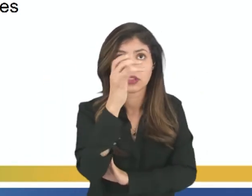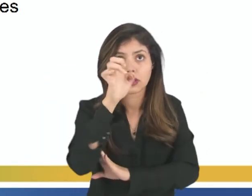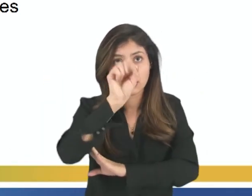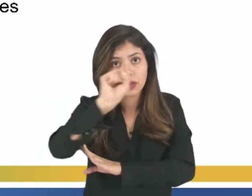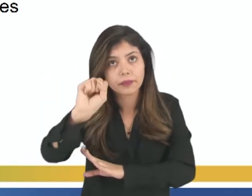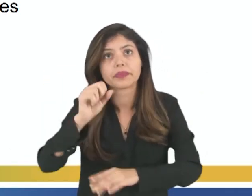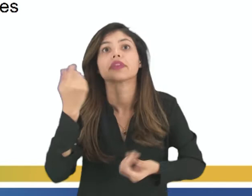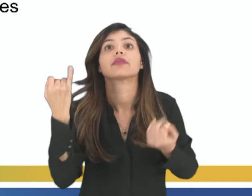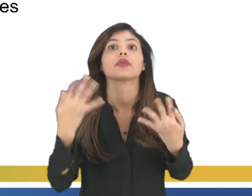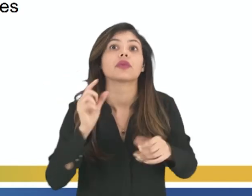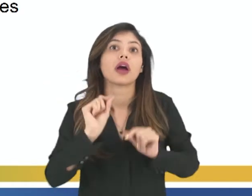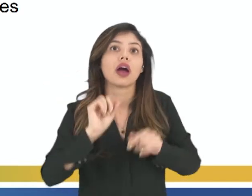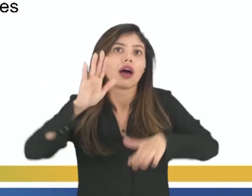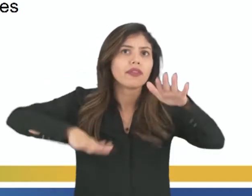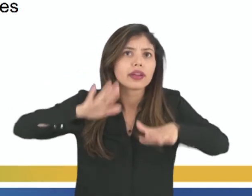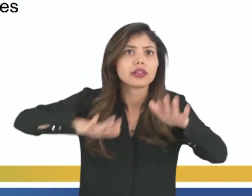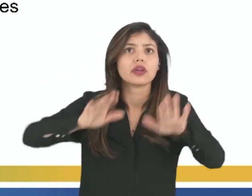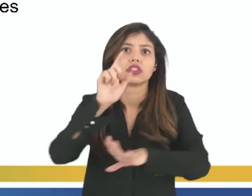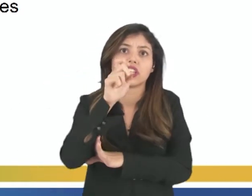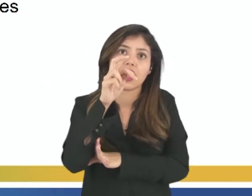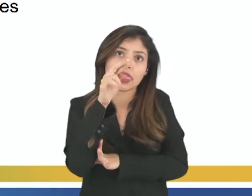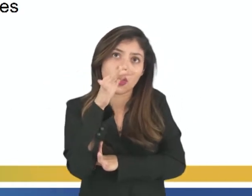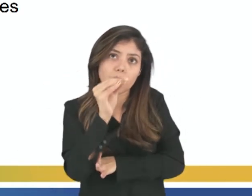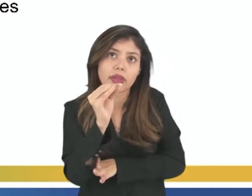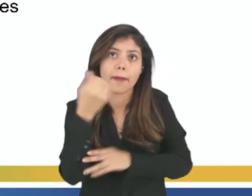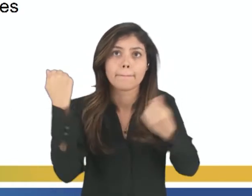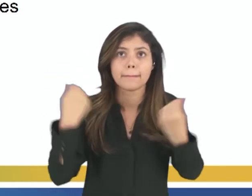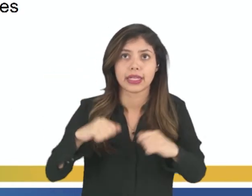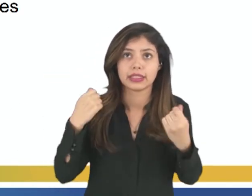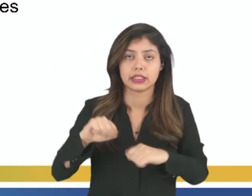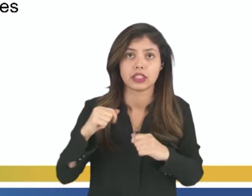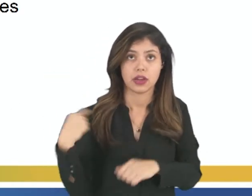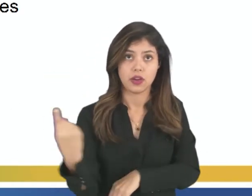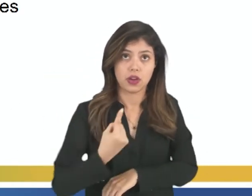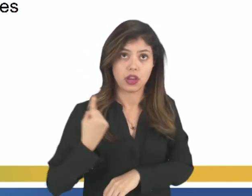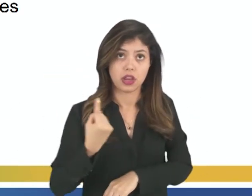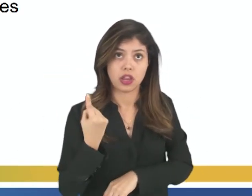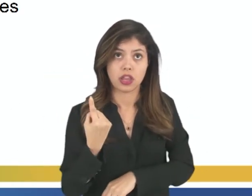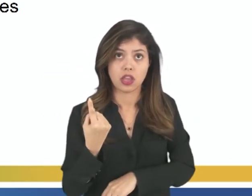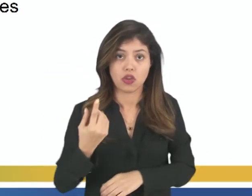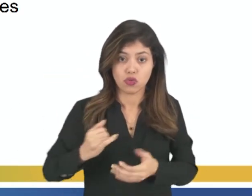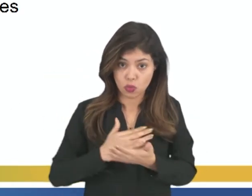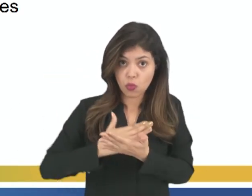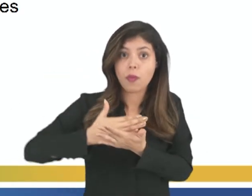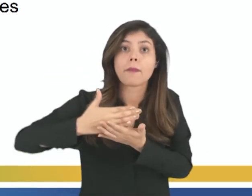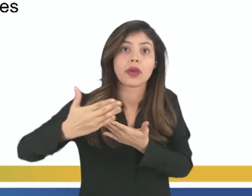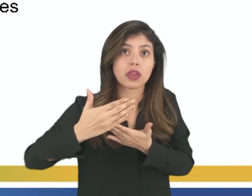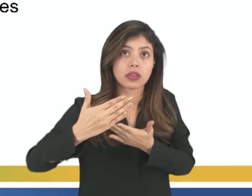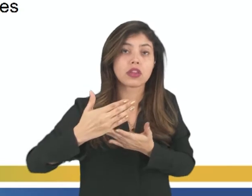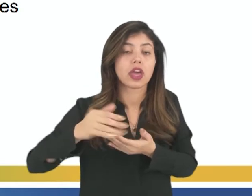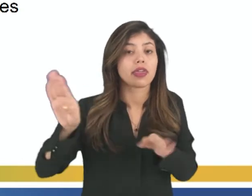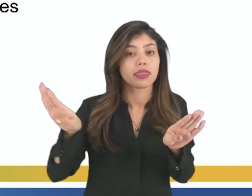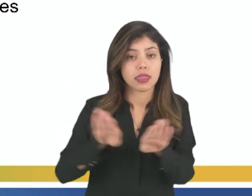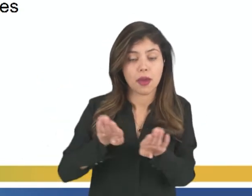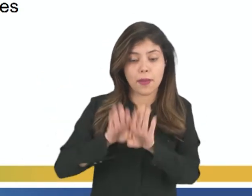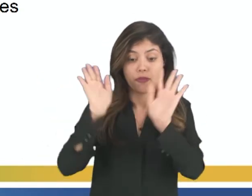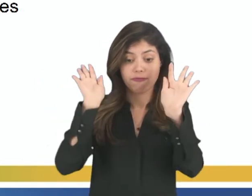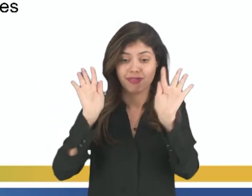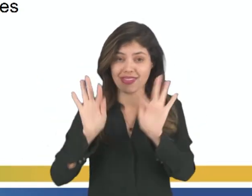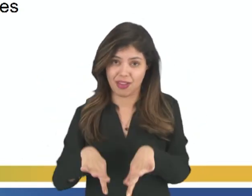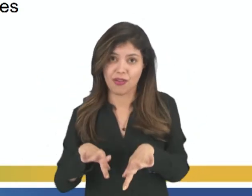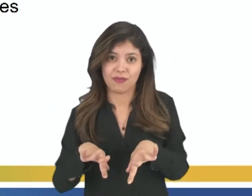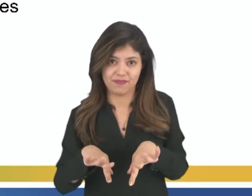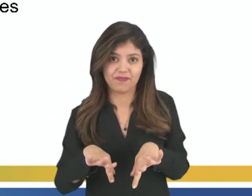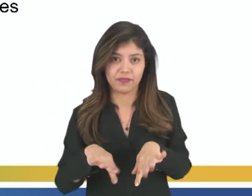ela diz? Que a variação de entalpia ela depende exclusivamente do estado inicial e do estado final de uma reação